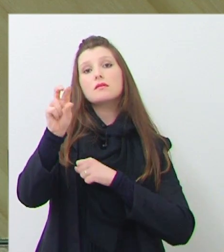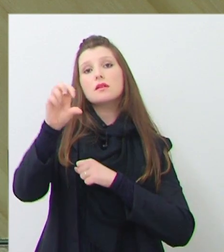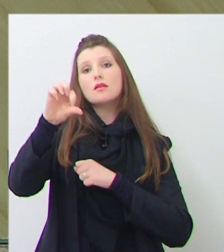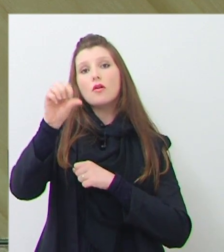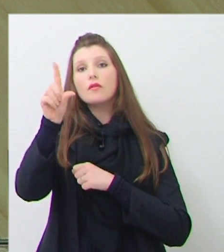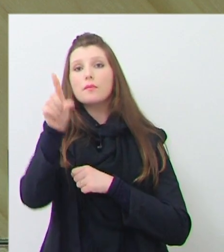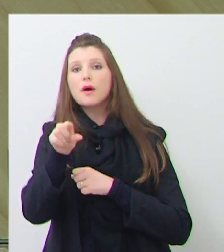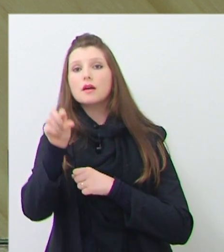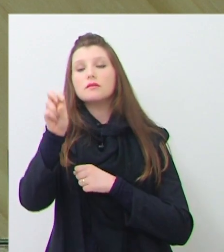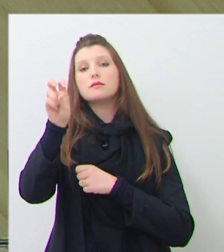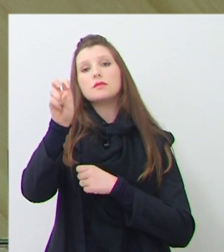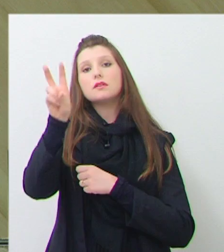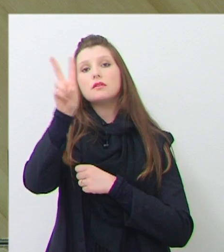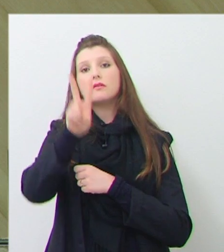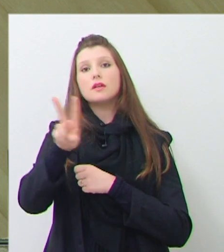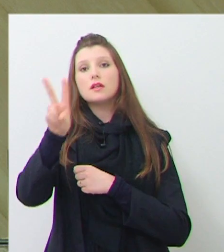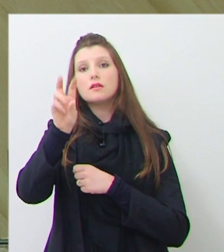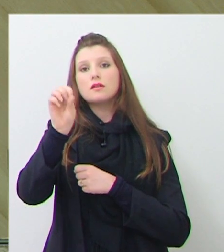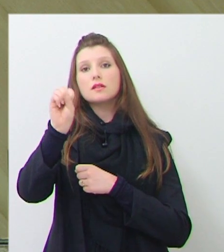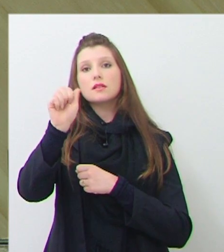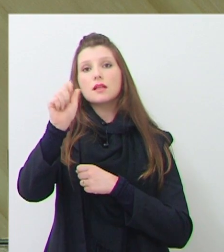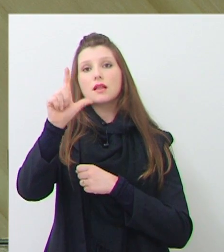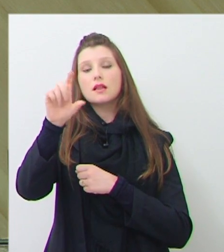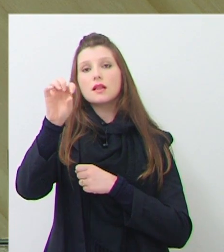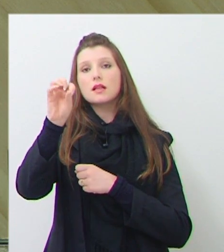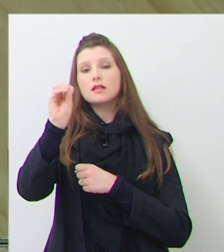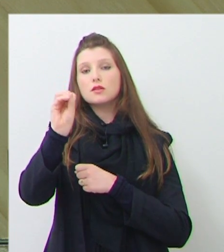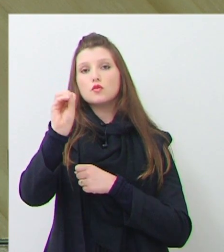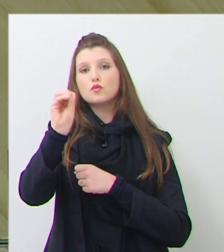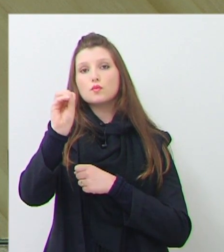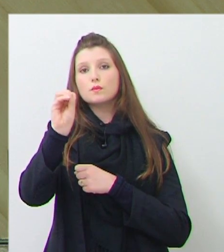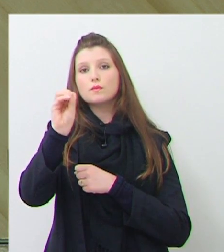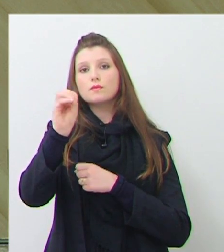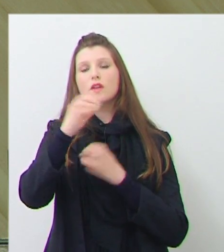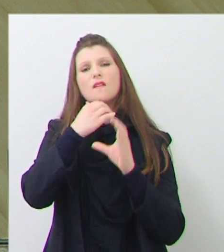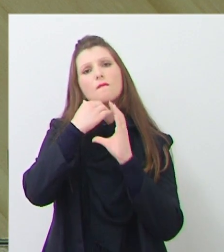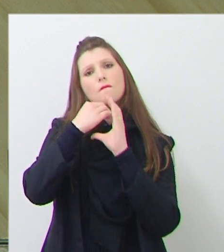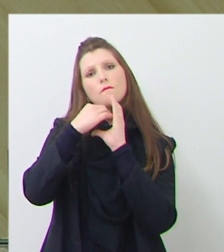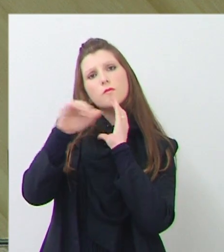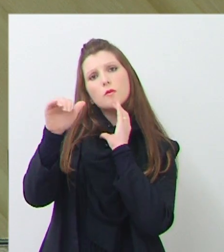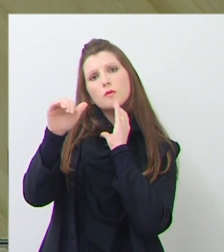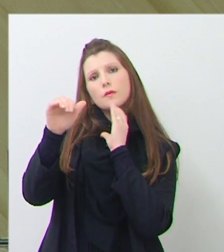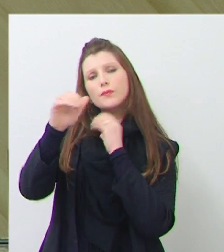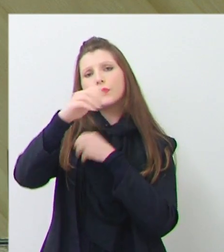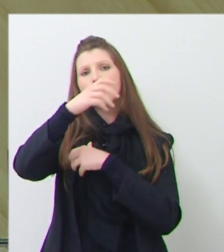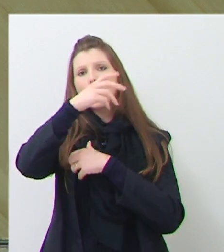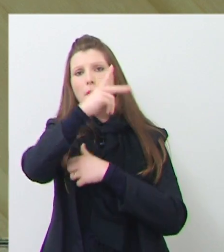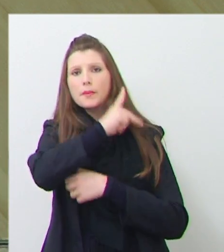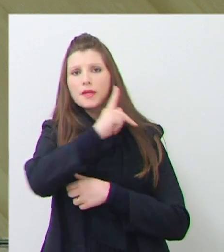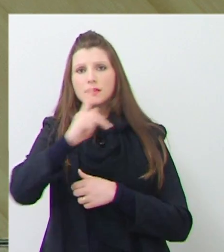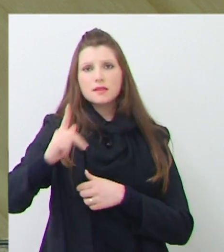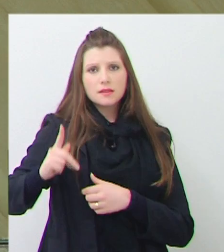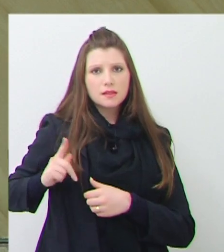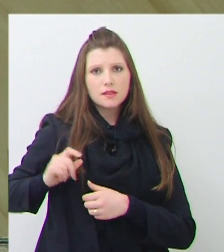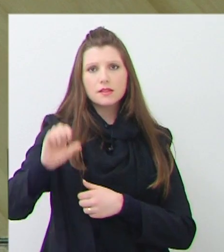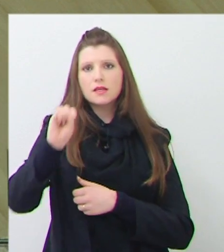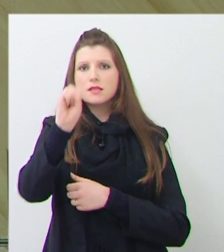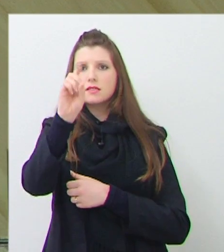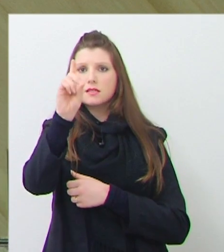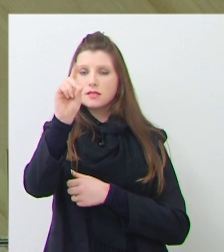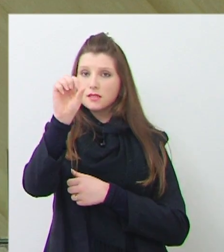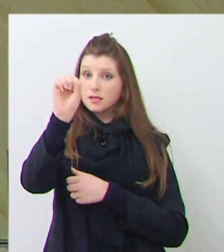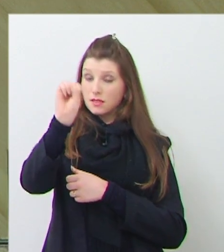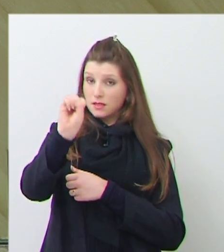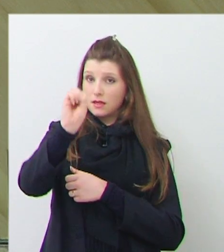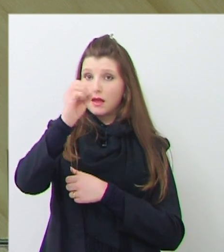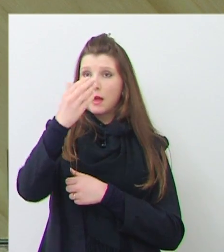159/2015, autoria, vereador Salésio Lima. Assunto, envio de expediente ao presidente da STC, solicitando